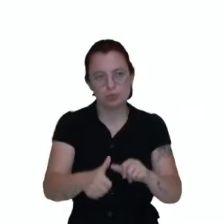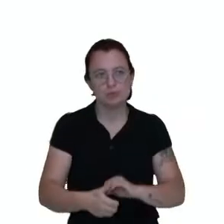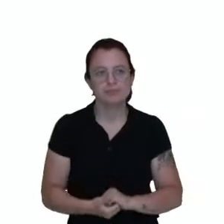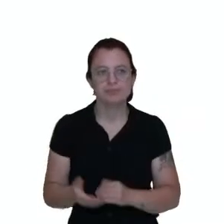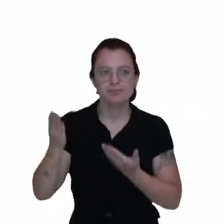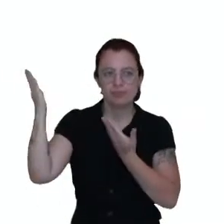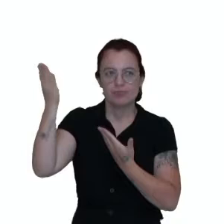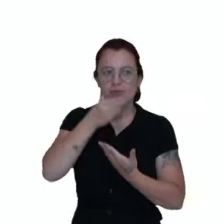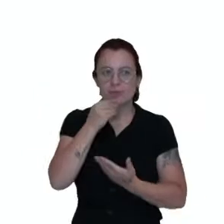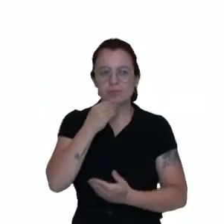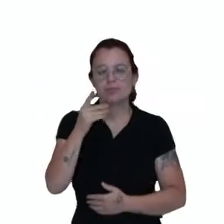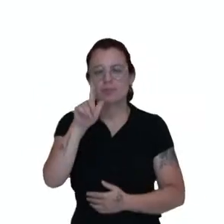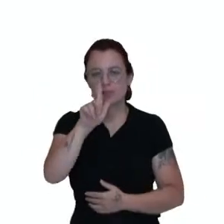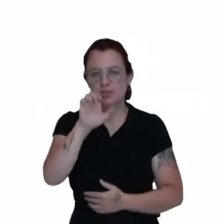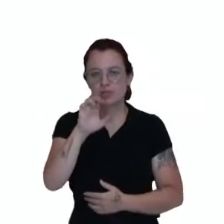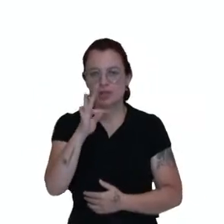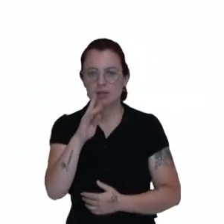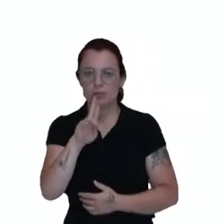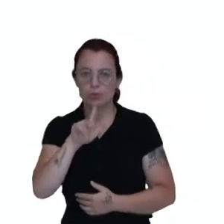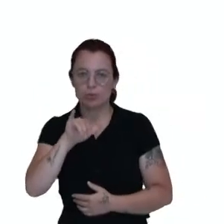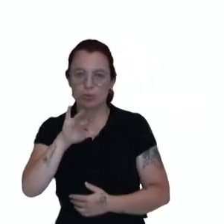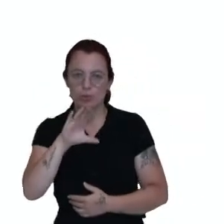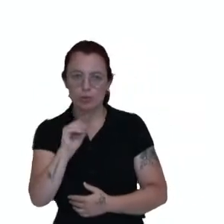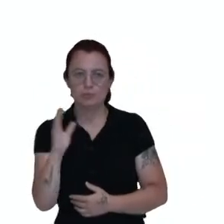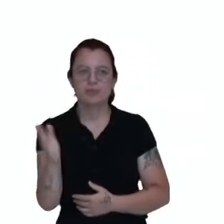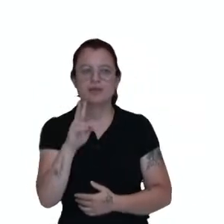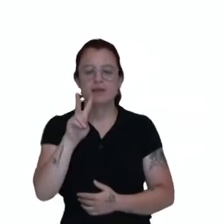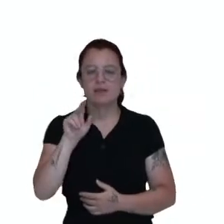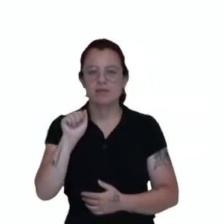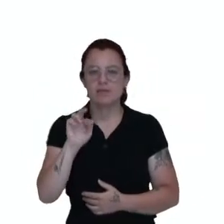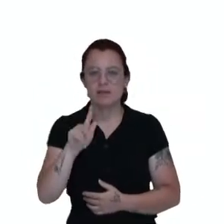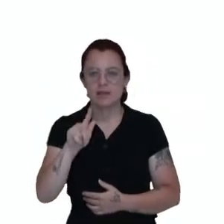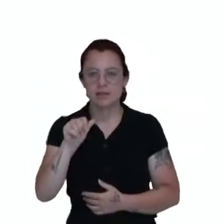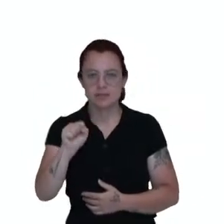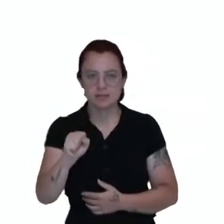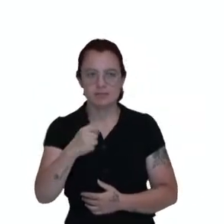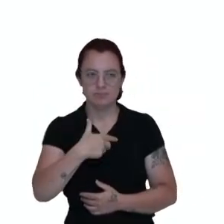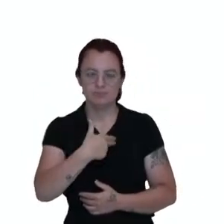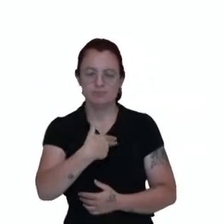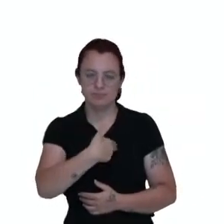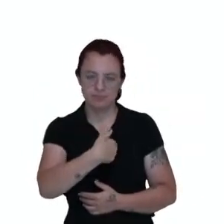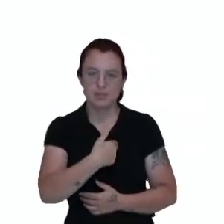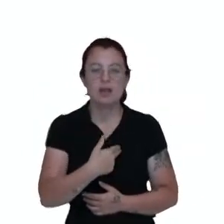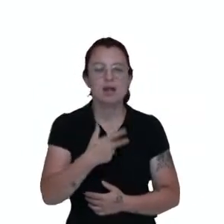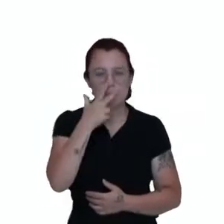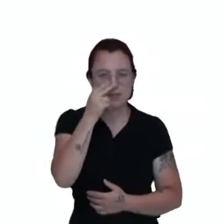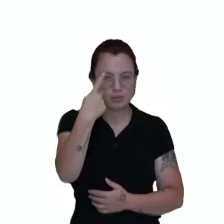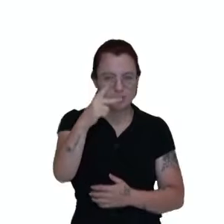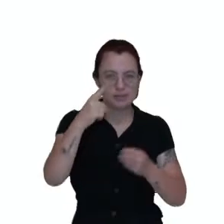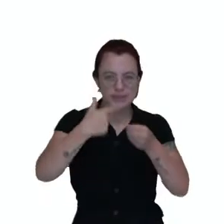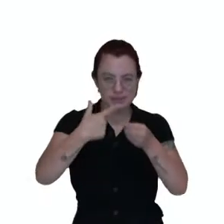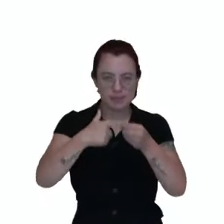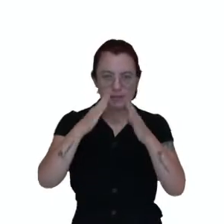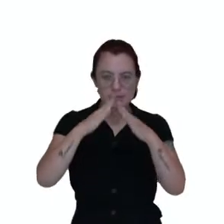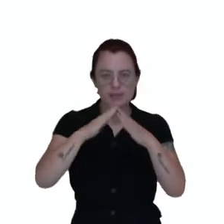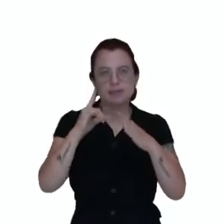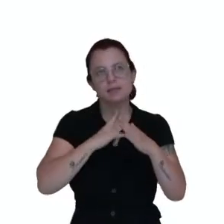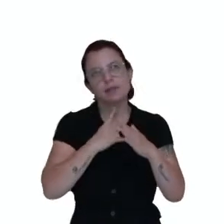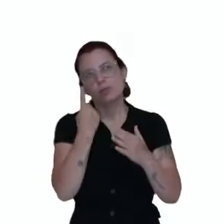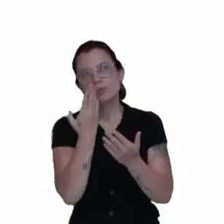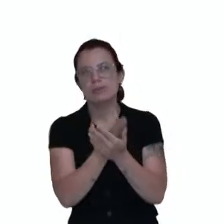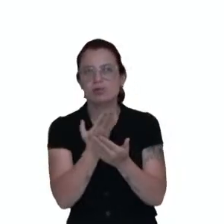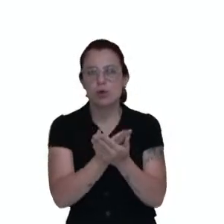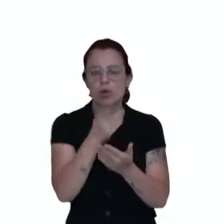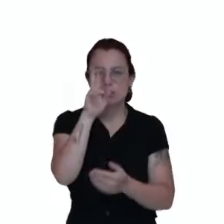Getúlio Vargas. Na cidade, geralmente, provavelmente onde você mora, existe alguma rua, algum colégio,